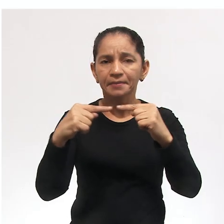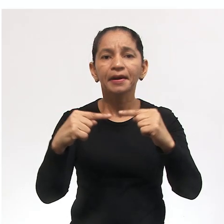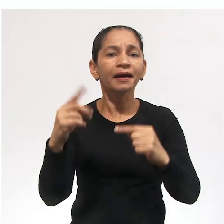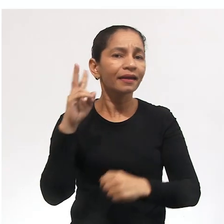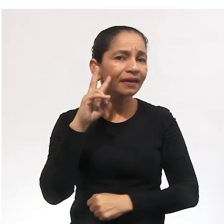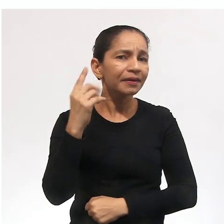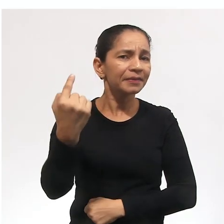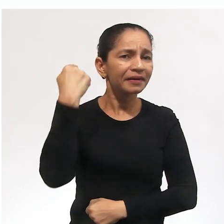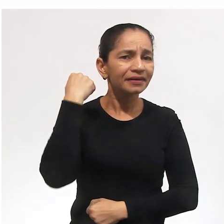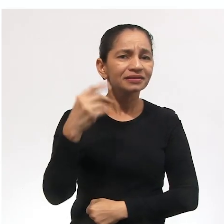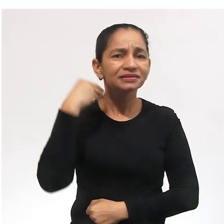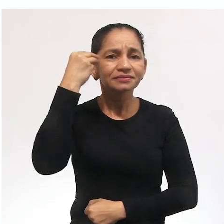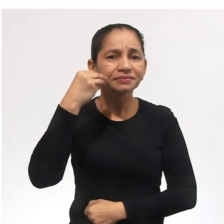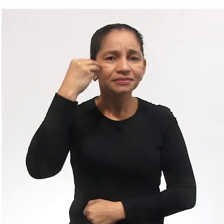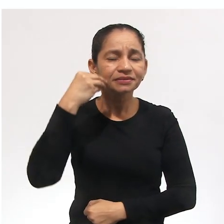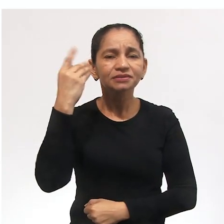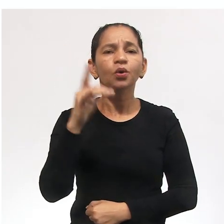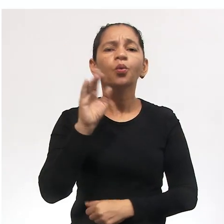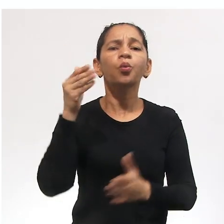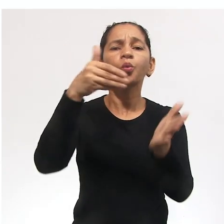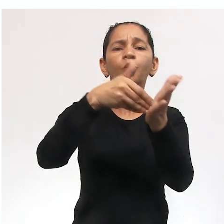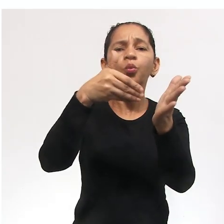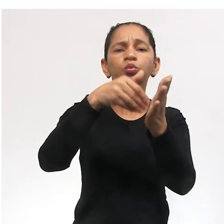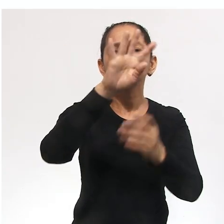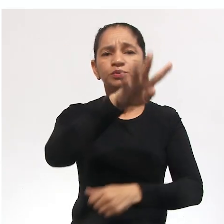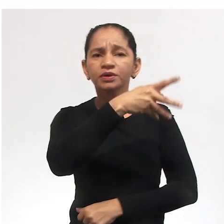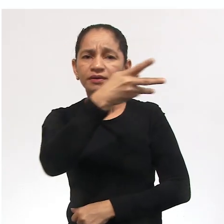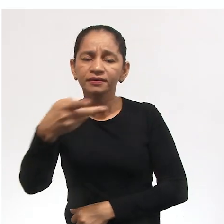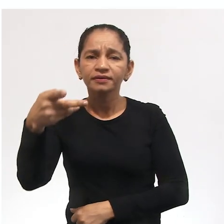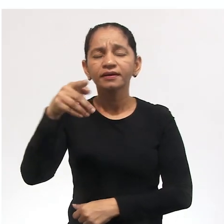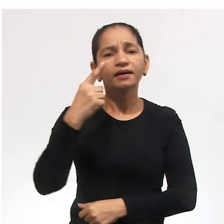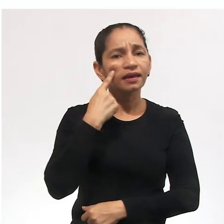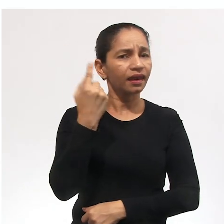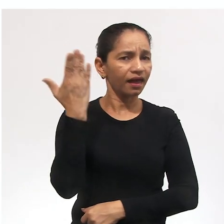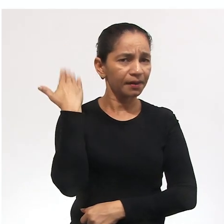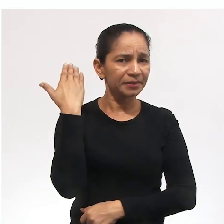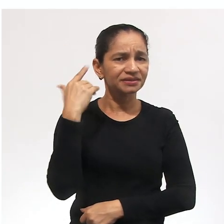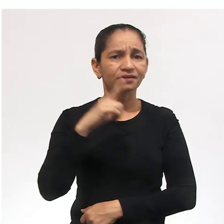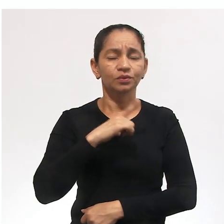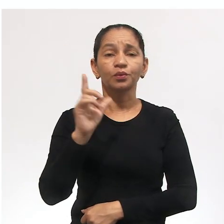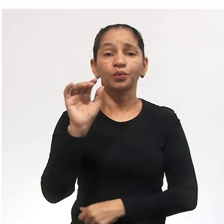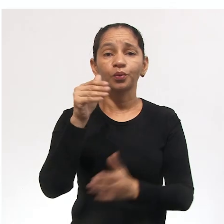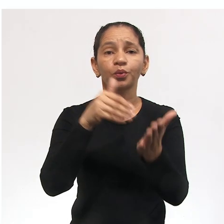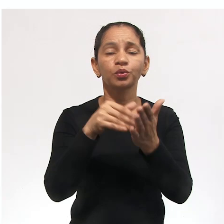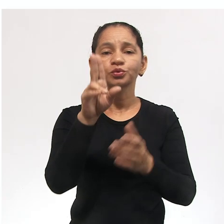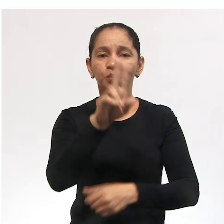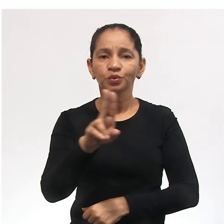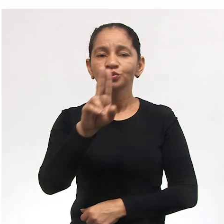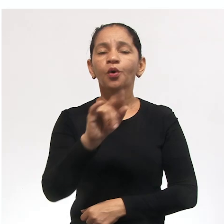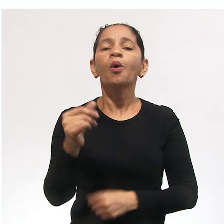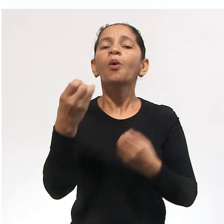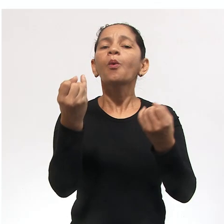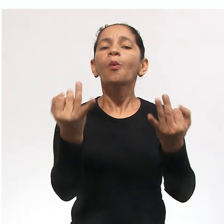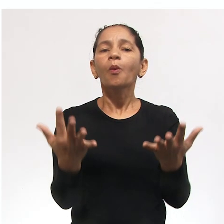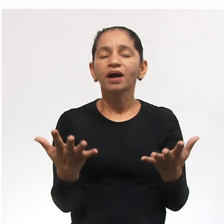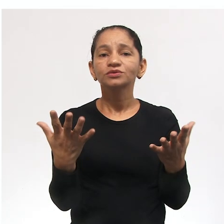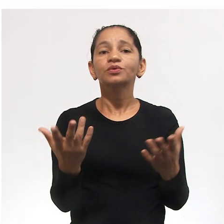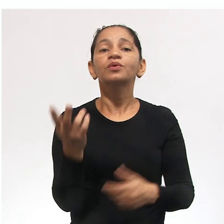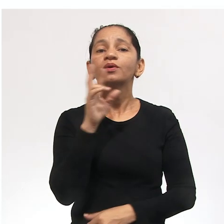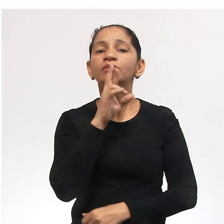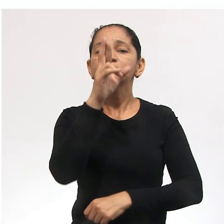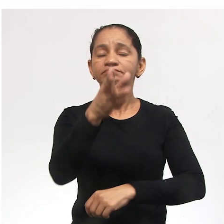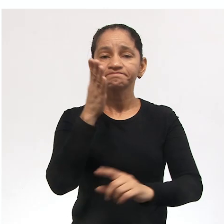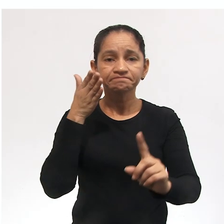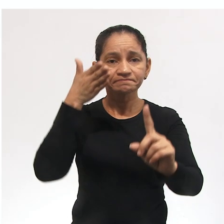aqui no balanço sucessivo, nessas últimas telinhas, nesses últimos slides, e é detalhado na demonstração do resultado do exercício, esse nosso